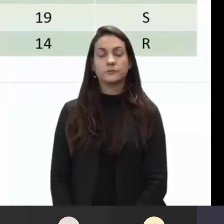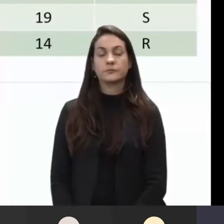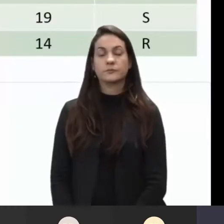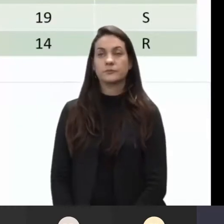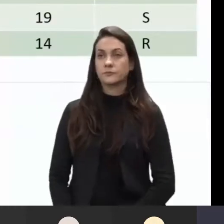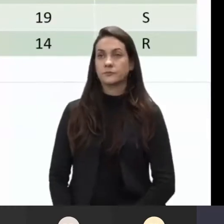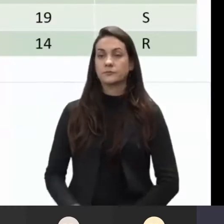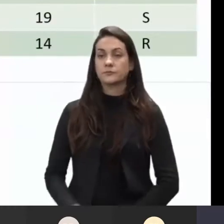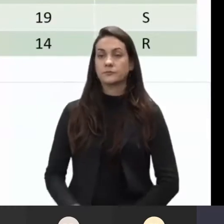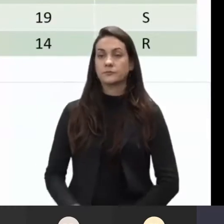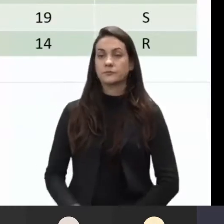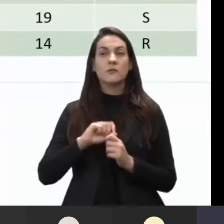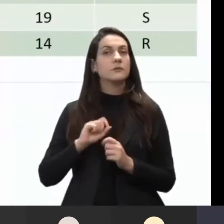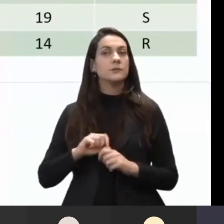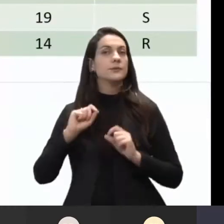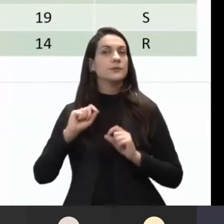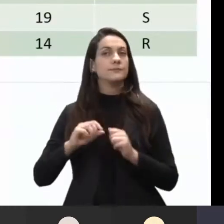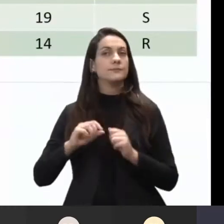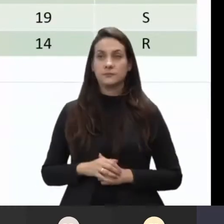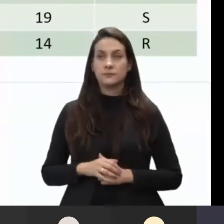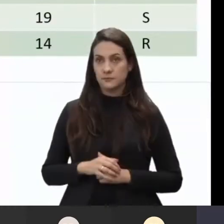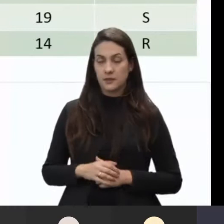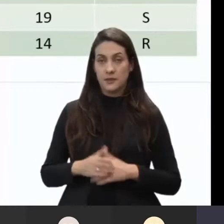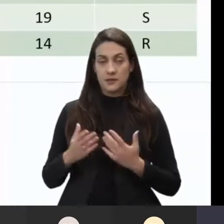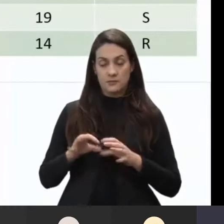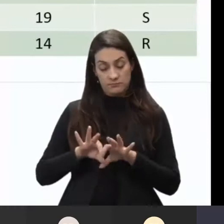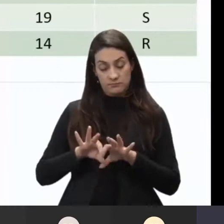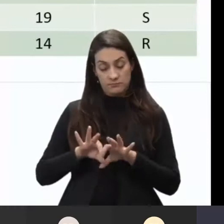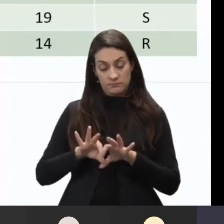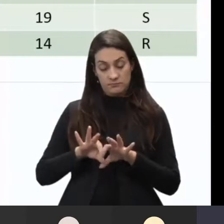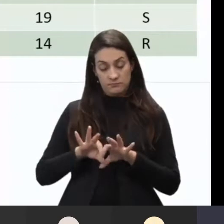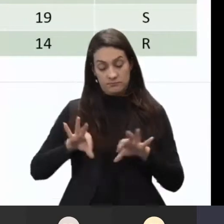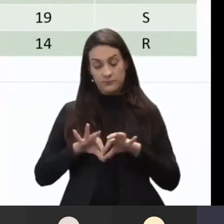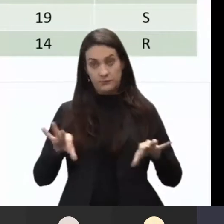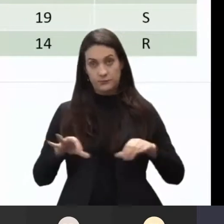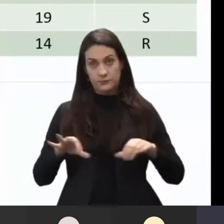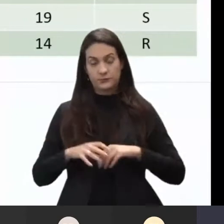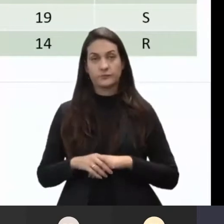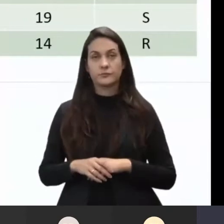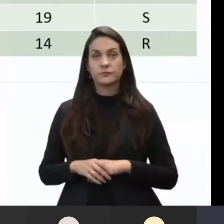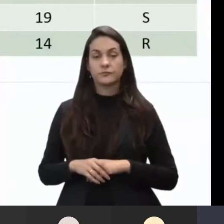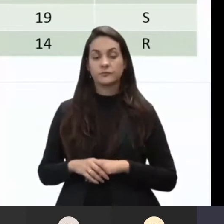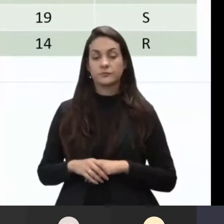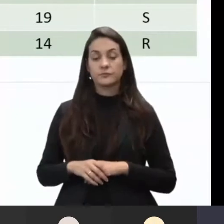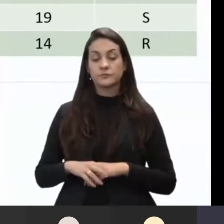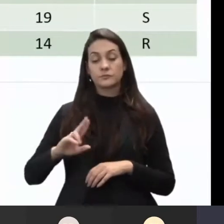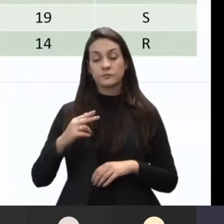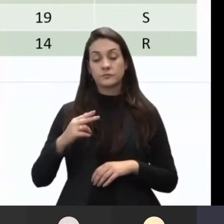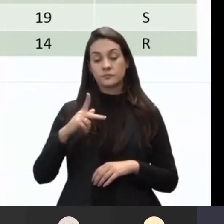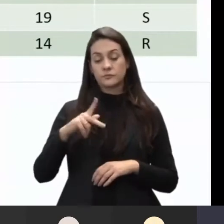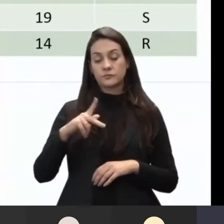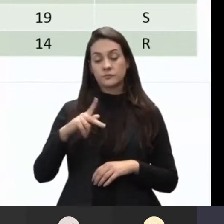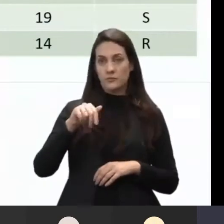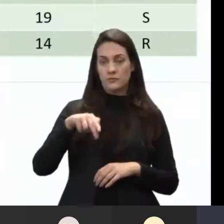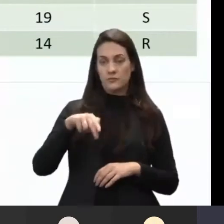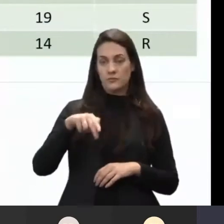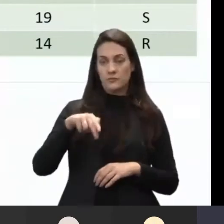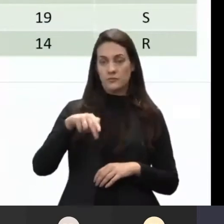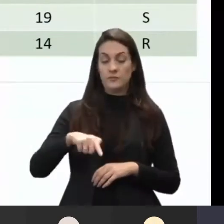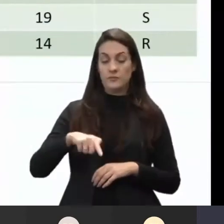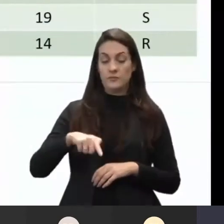E aí, o que você faz? Você vai pegar uma régua, então, com auxílio de uma régua ou de um paquímetro ou de